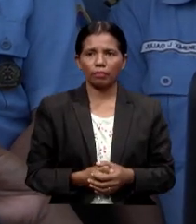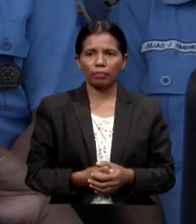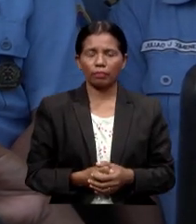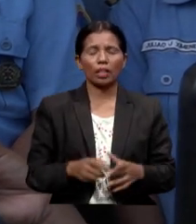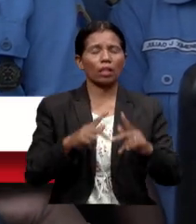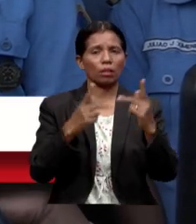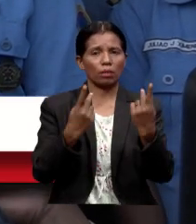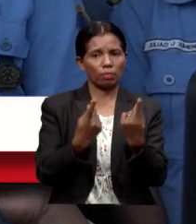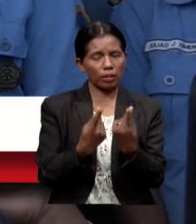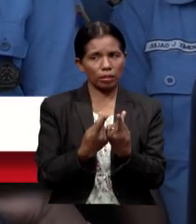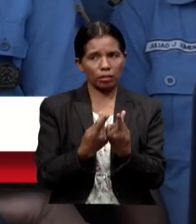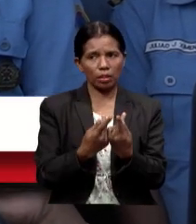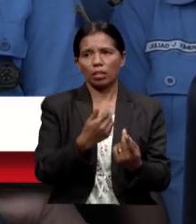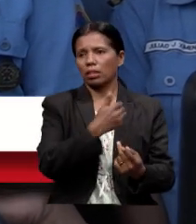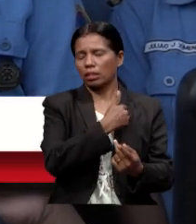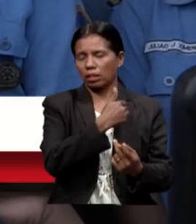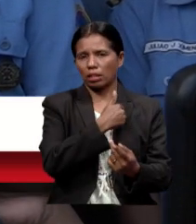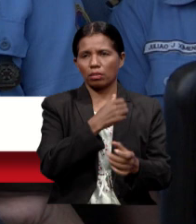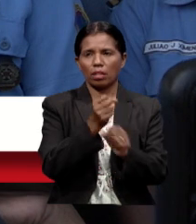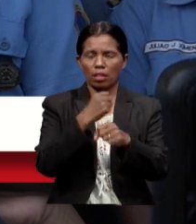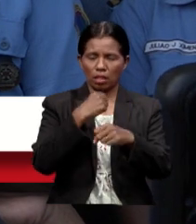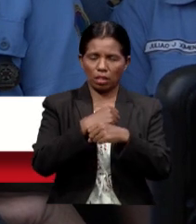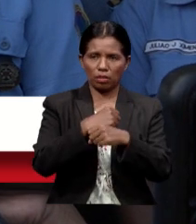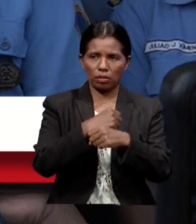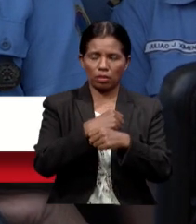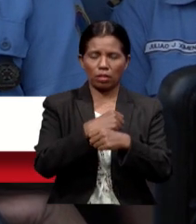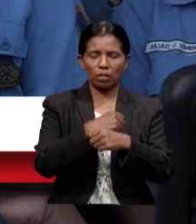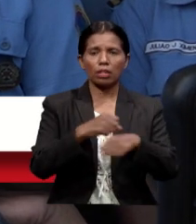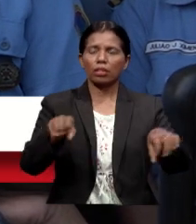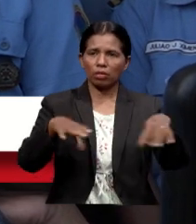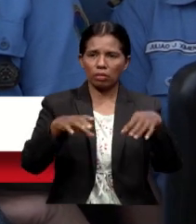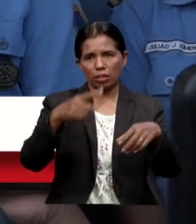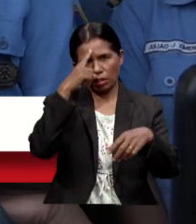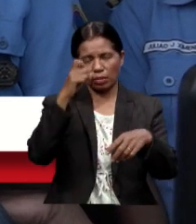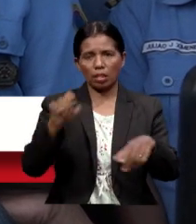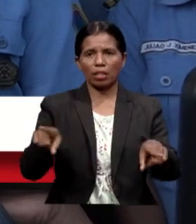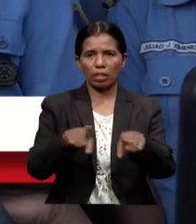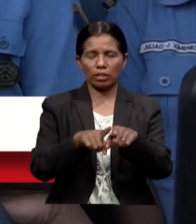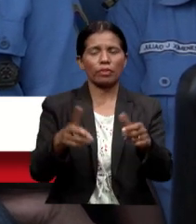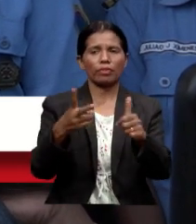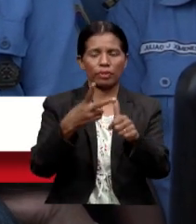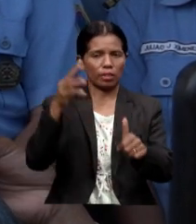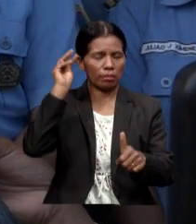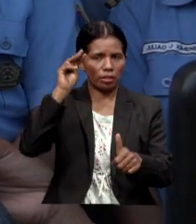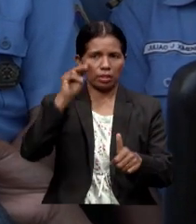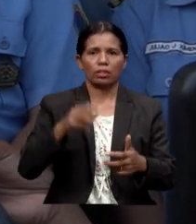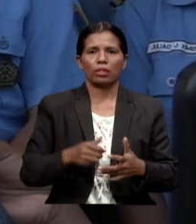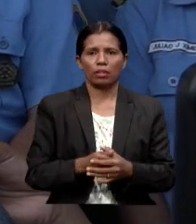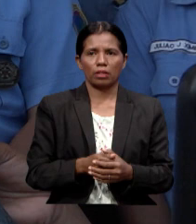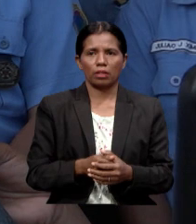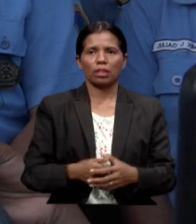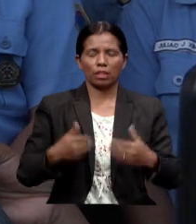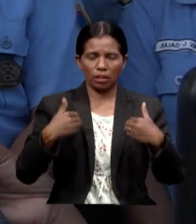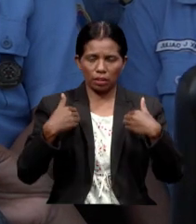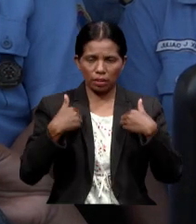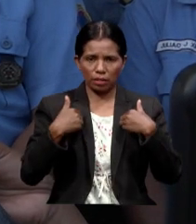companheira Ferem, se dá halo de obrigações. Também é uma ação vice-ministro, na BMA, que é o portfólio